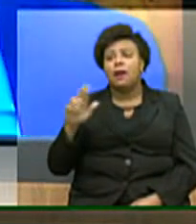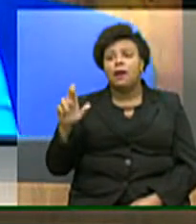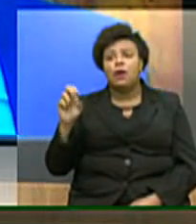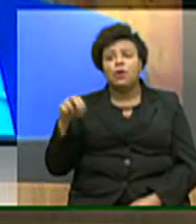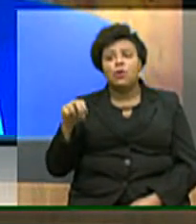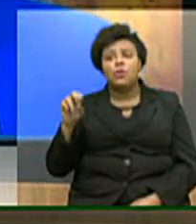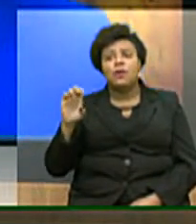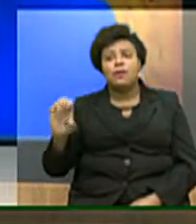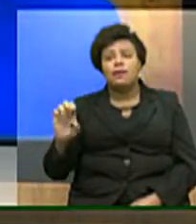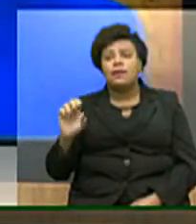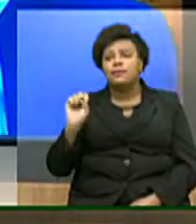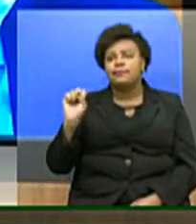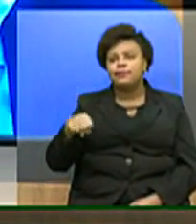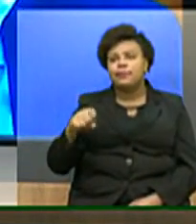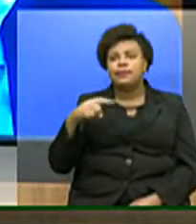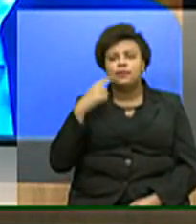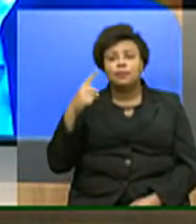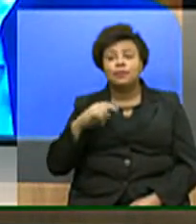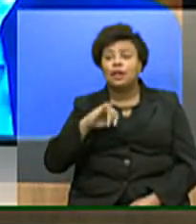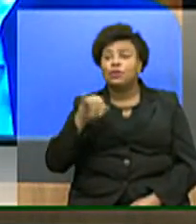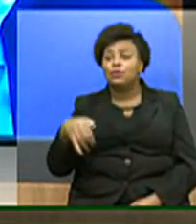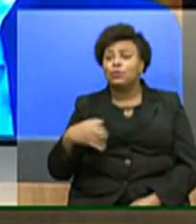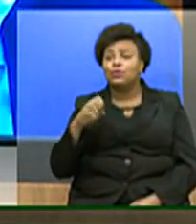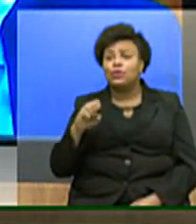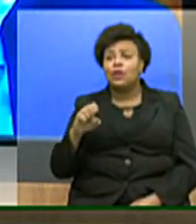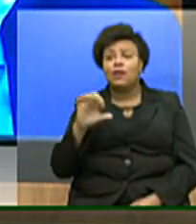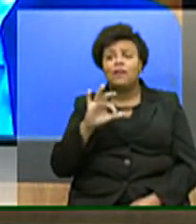Sim, presidente. Deputado Jefferson Fernandes?